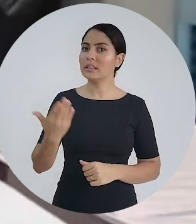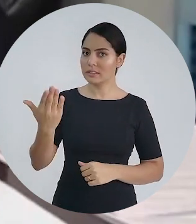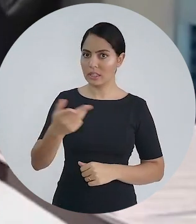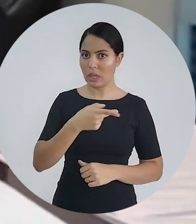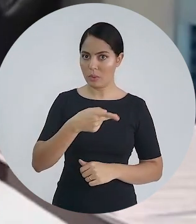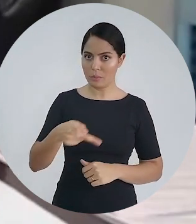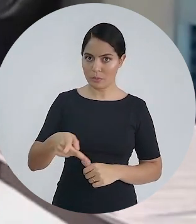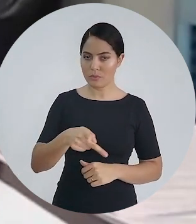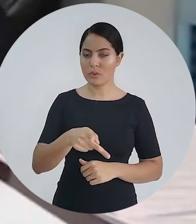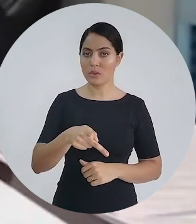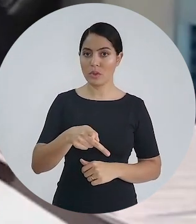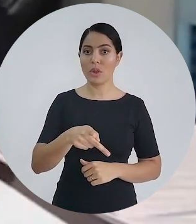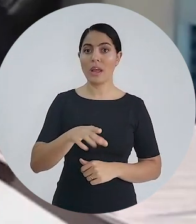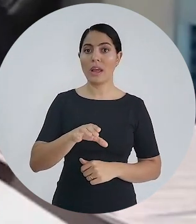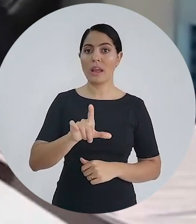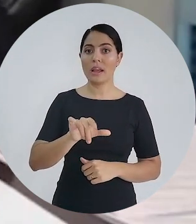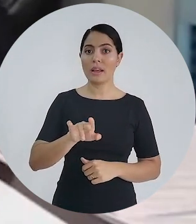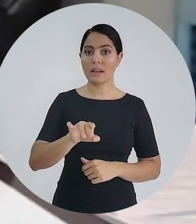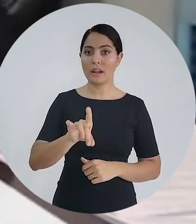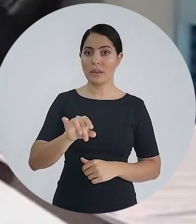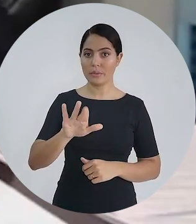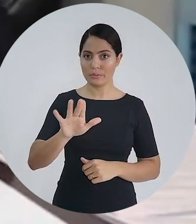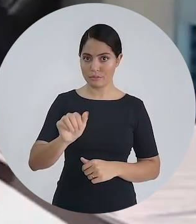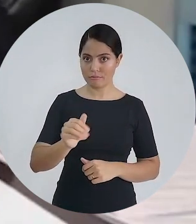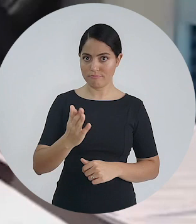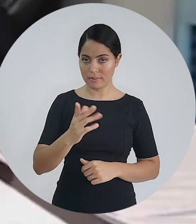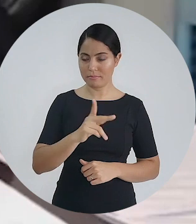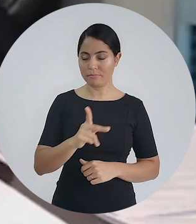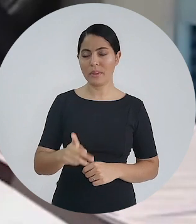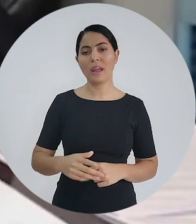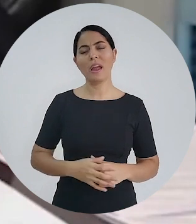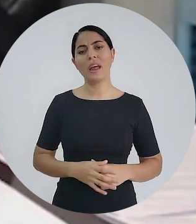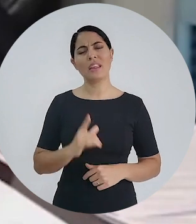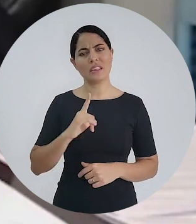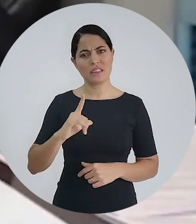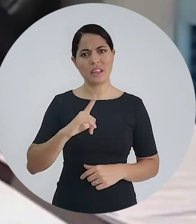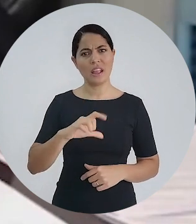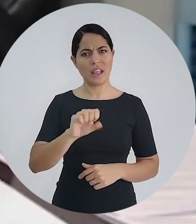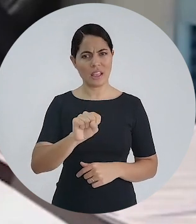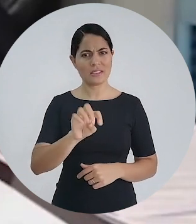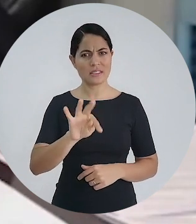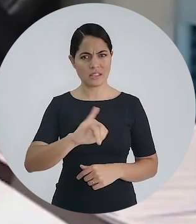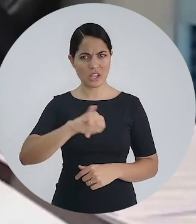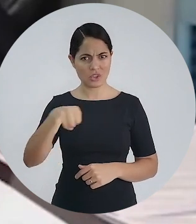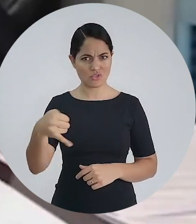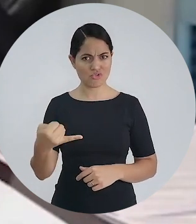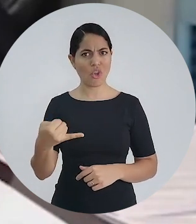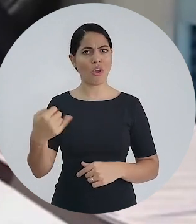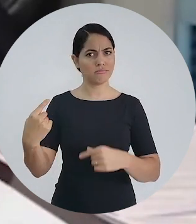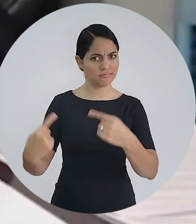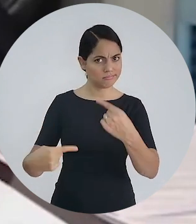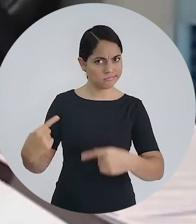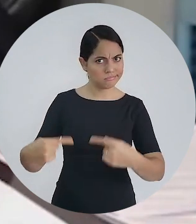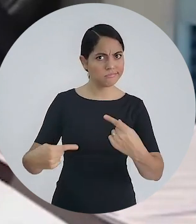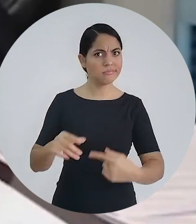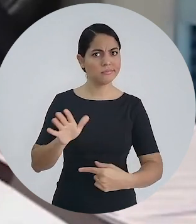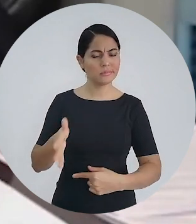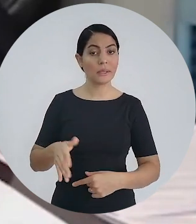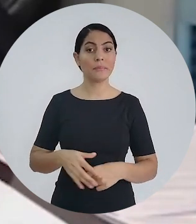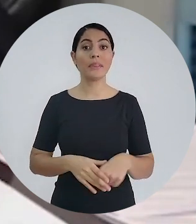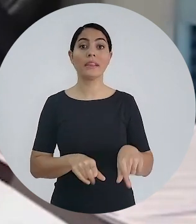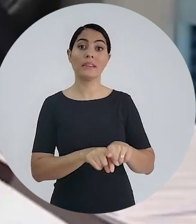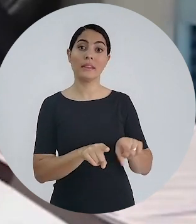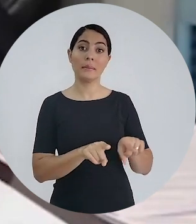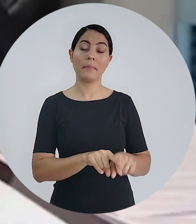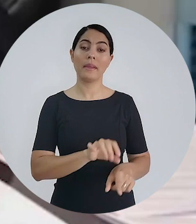professora Cláudia, é um ponto que está sendo discutido agora pelo STJ, é um ponto que a